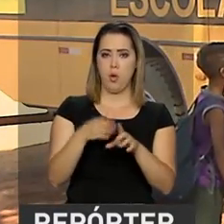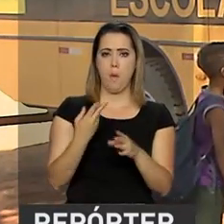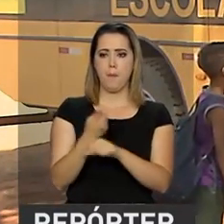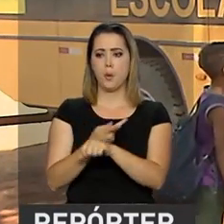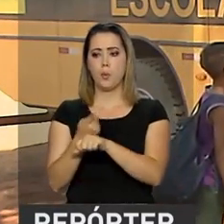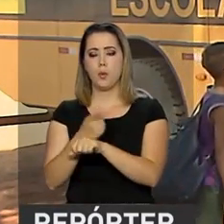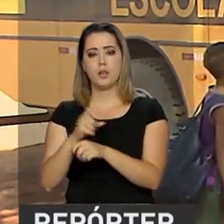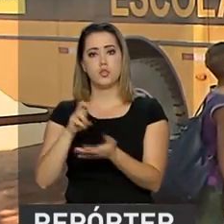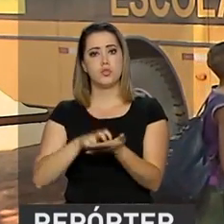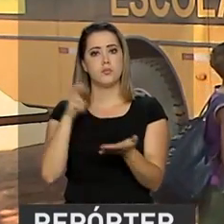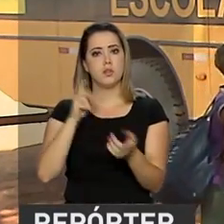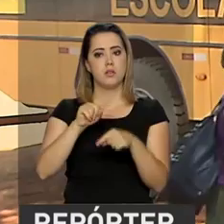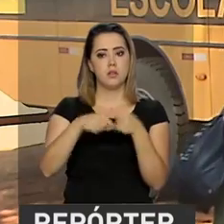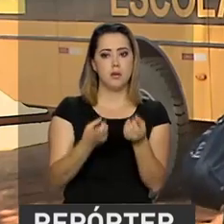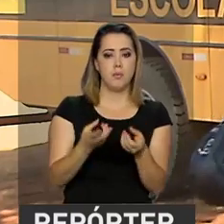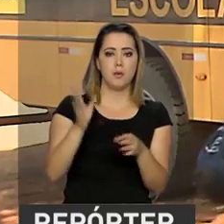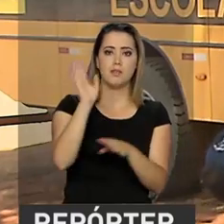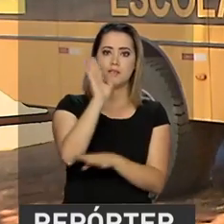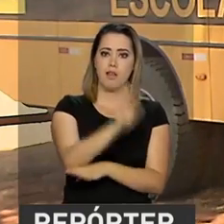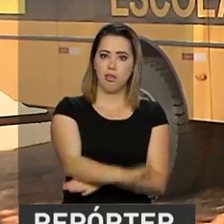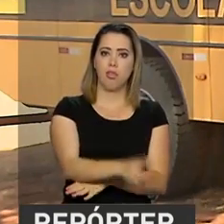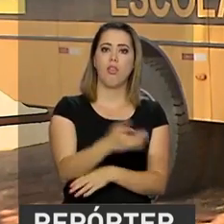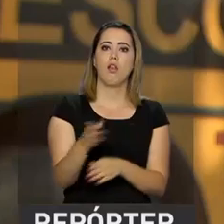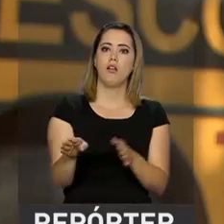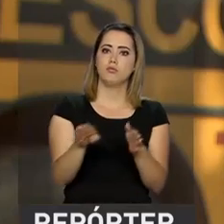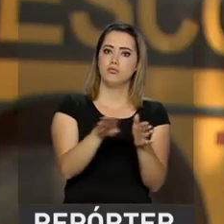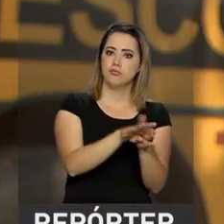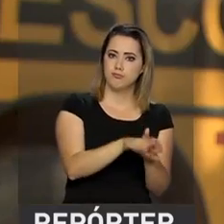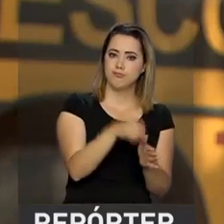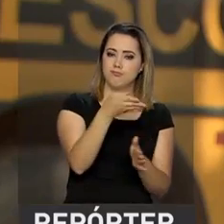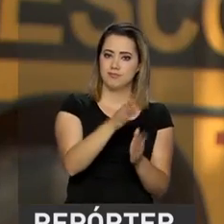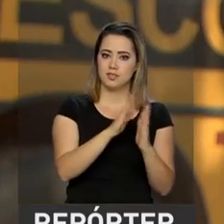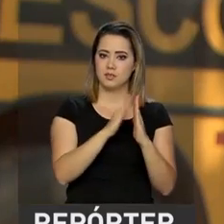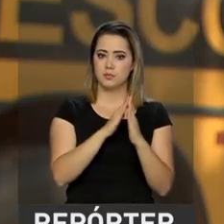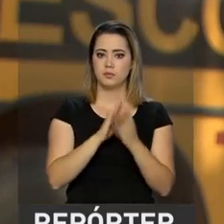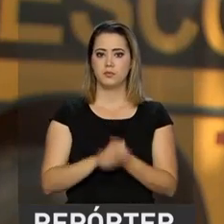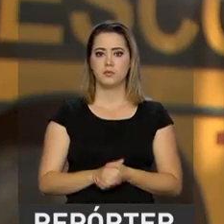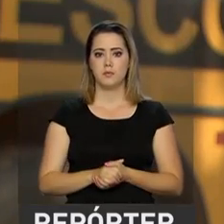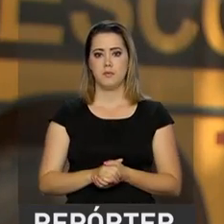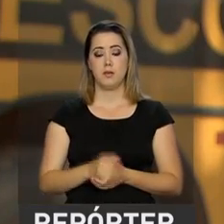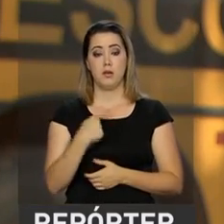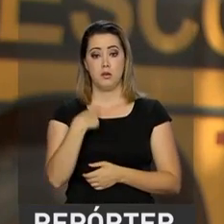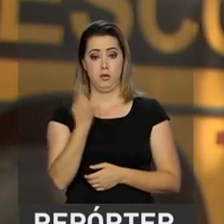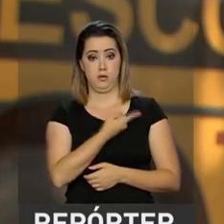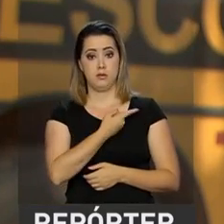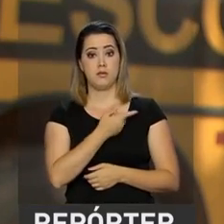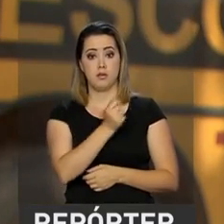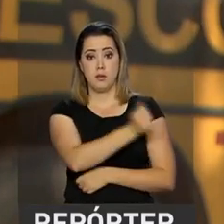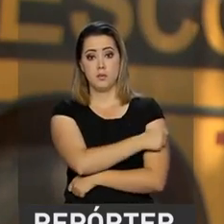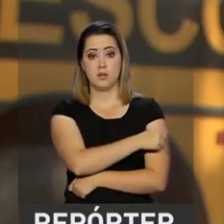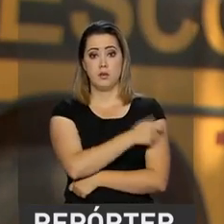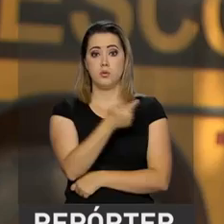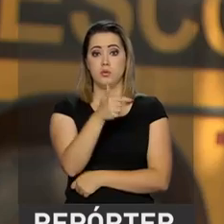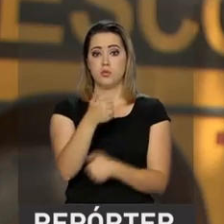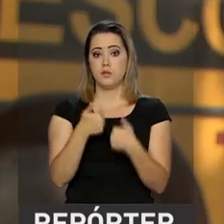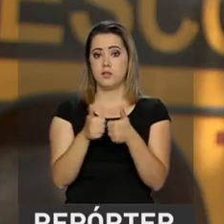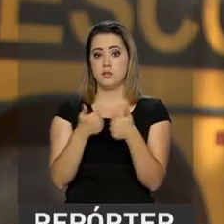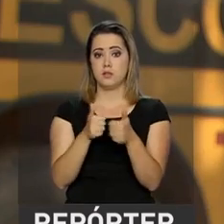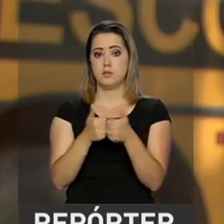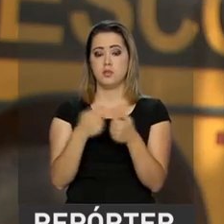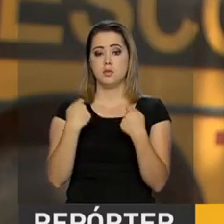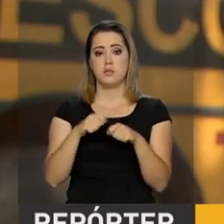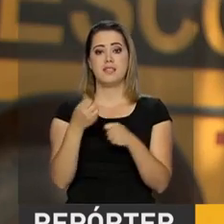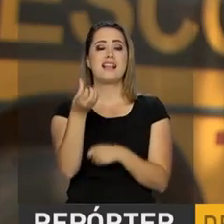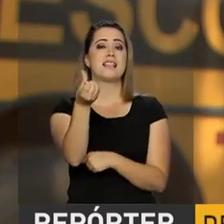período da manhã e levam de volta no início da tarde. Nós temos casos de alunos que, caso não fossem atendidos pelo transporte escolar, eles teriam que